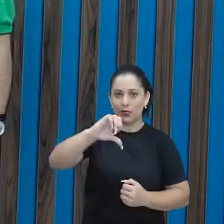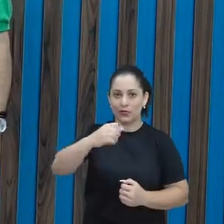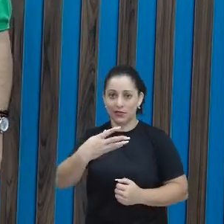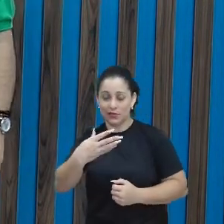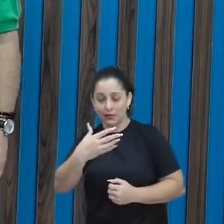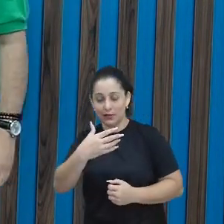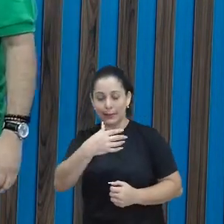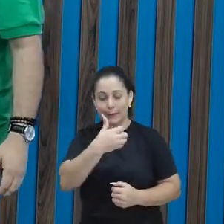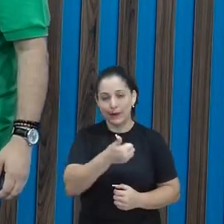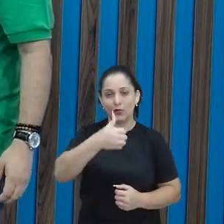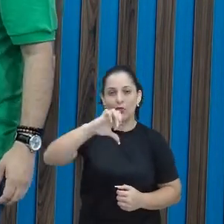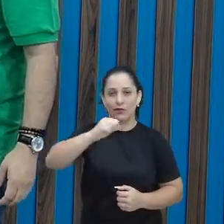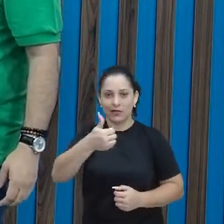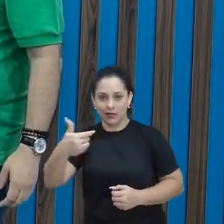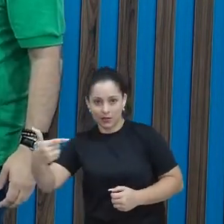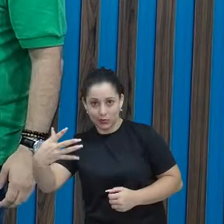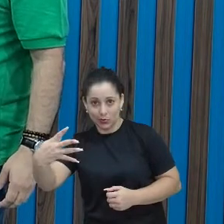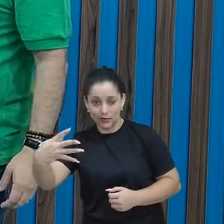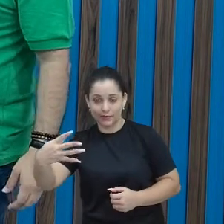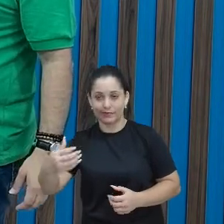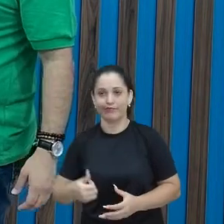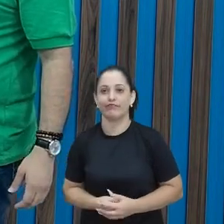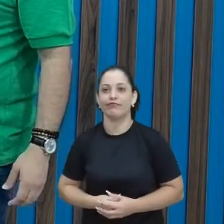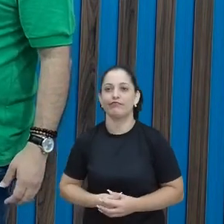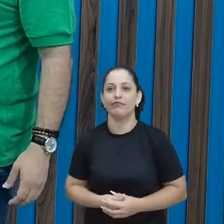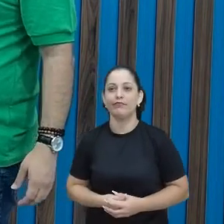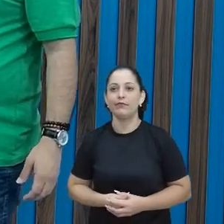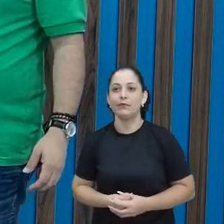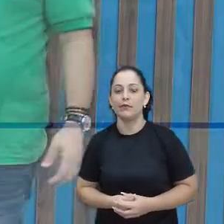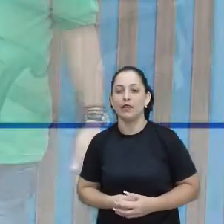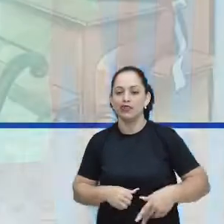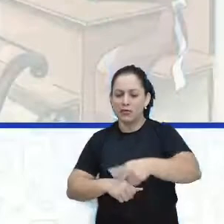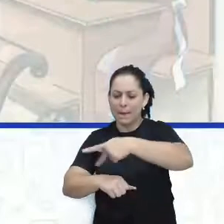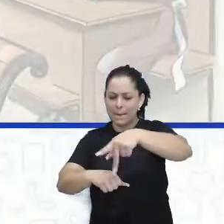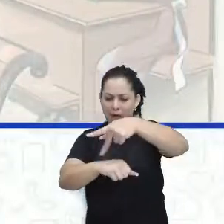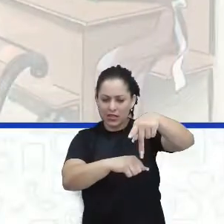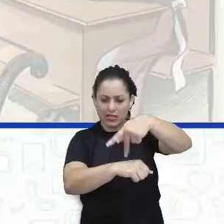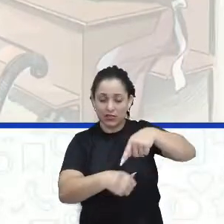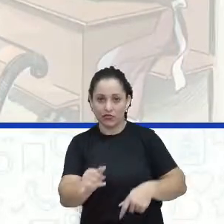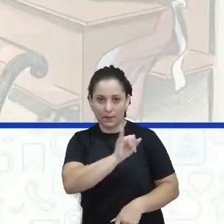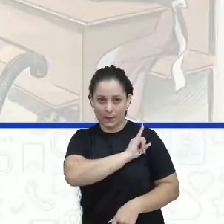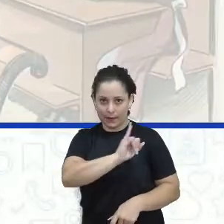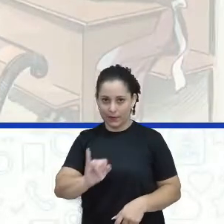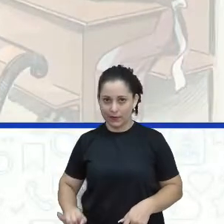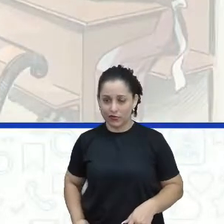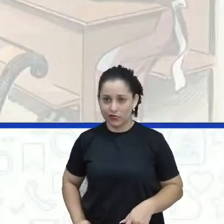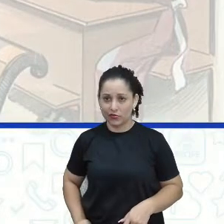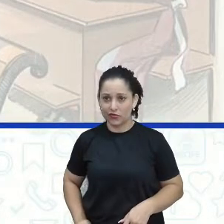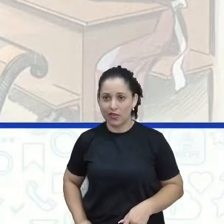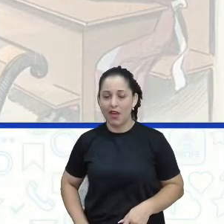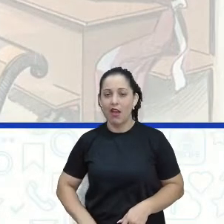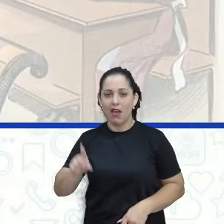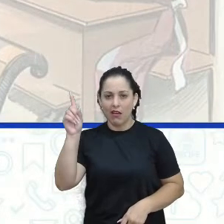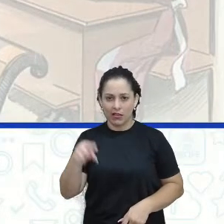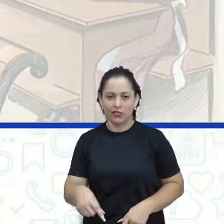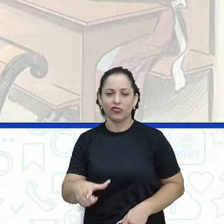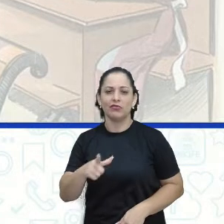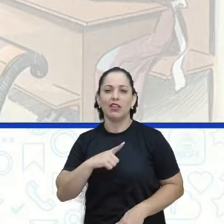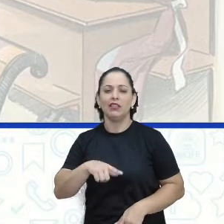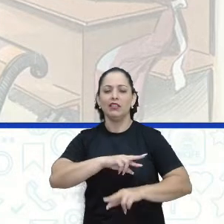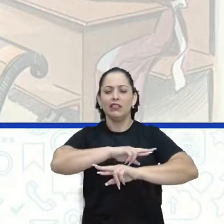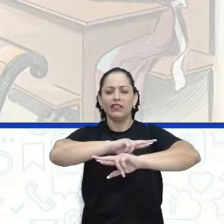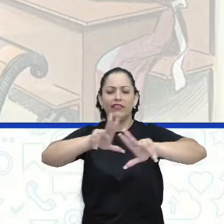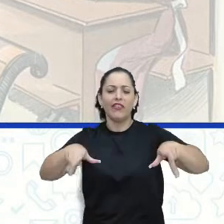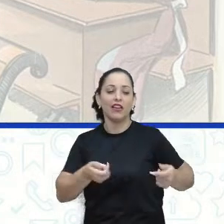ok? E esses países imperialistas, eles realizaram diferentes formas